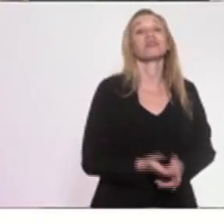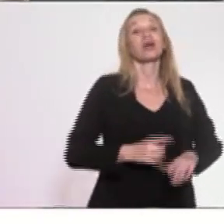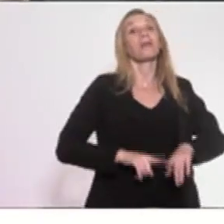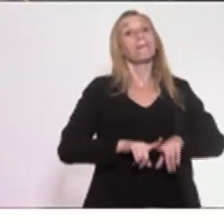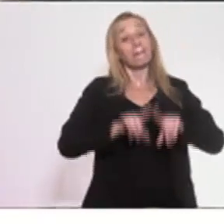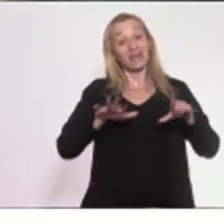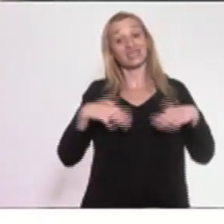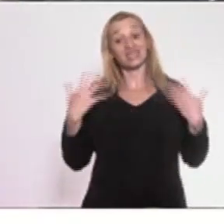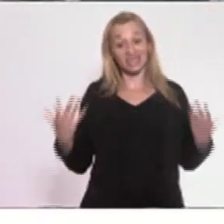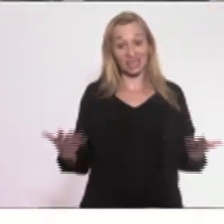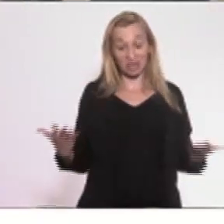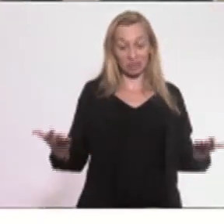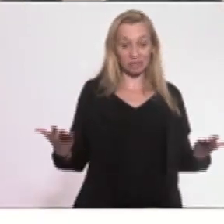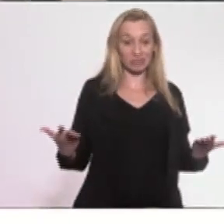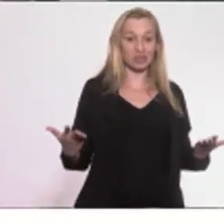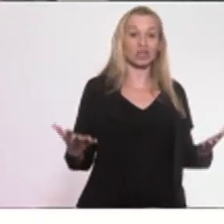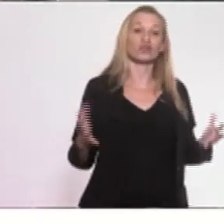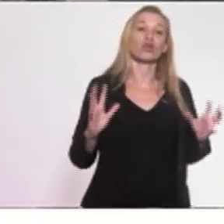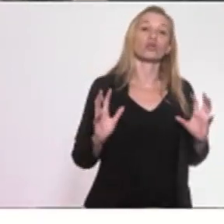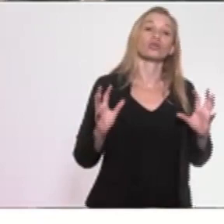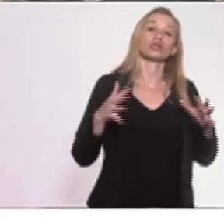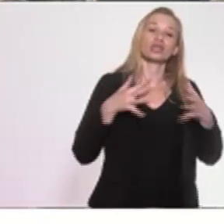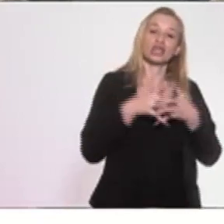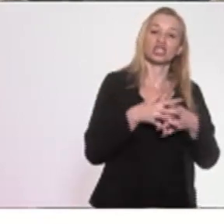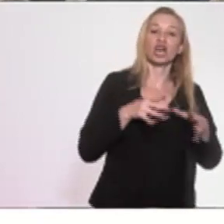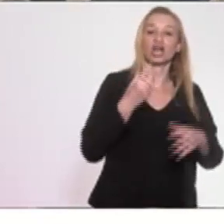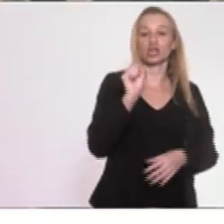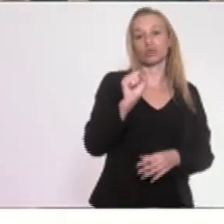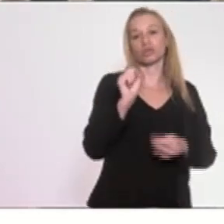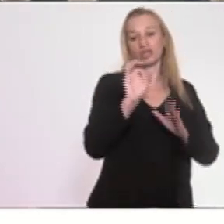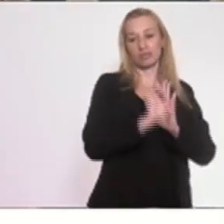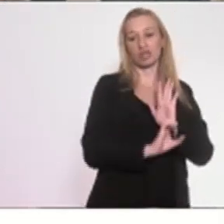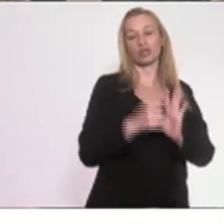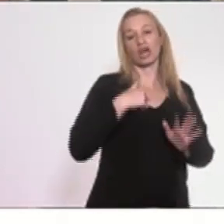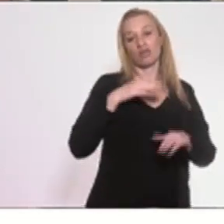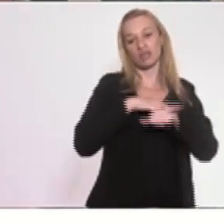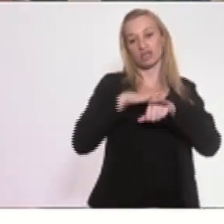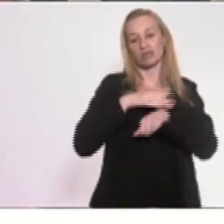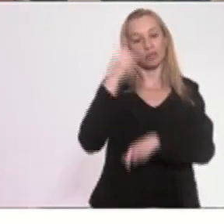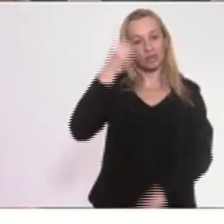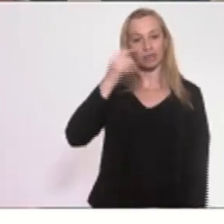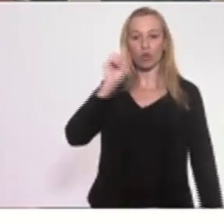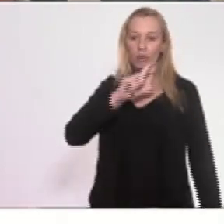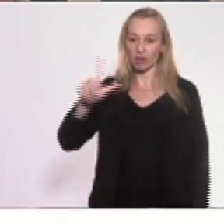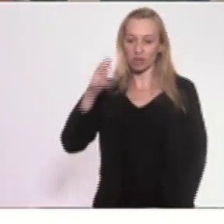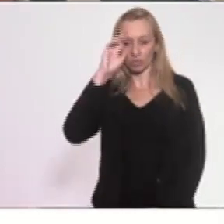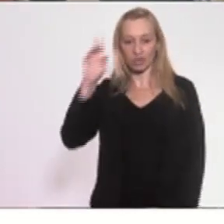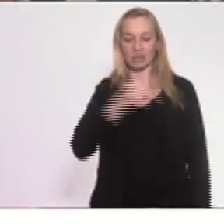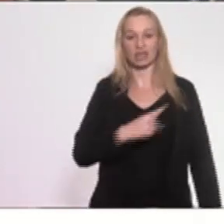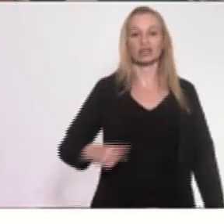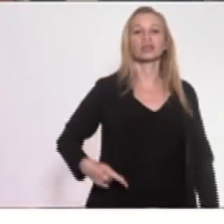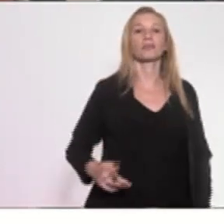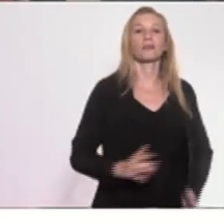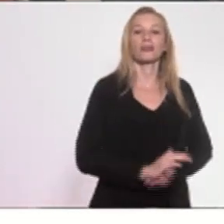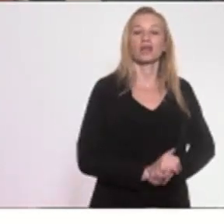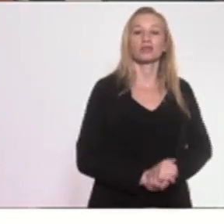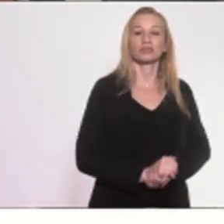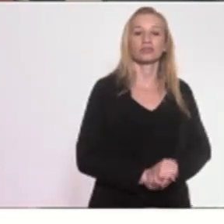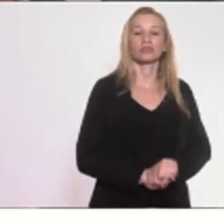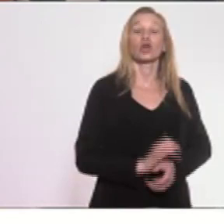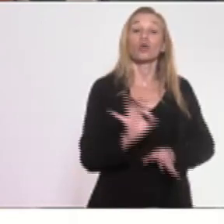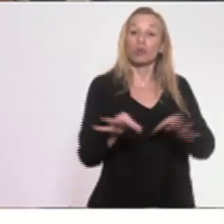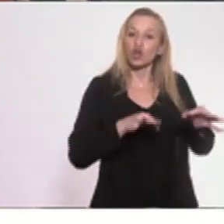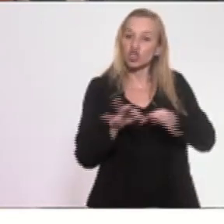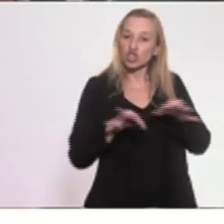Mas então eu vou incorporar as 8 emendas. Aí eu estava falando com o deputado Pobel, presidente. Por exemplo, o